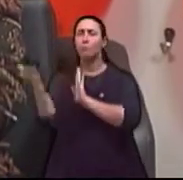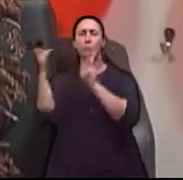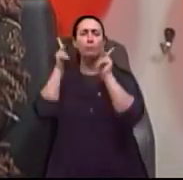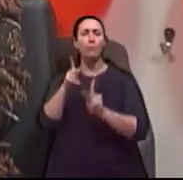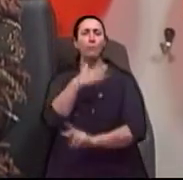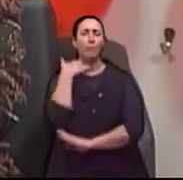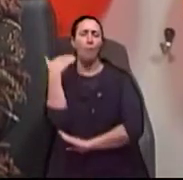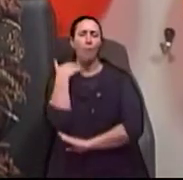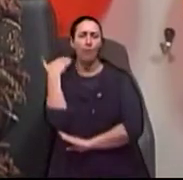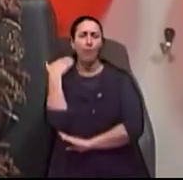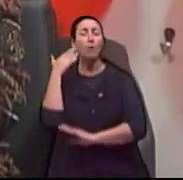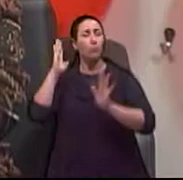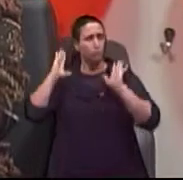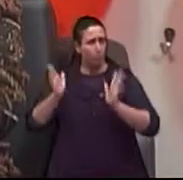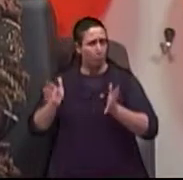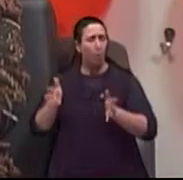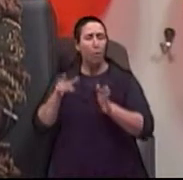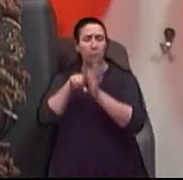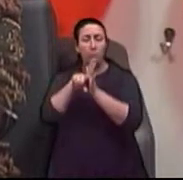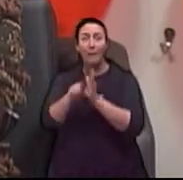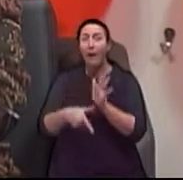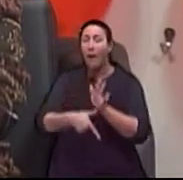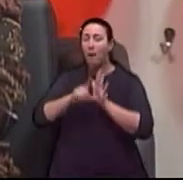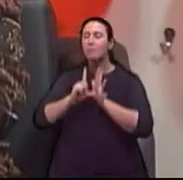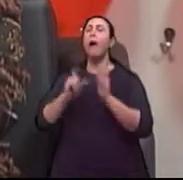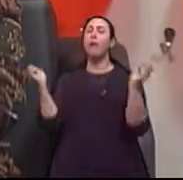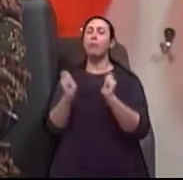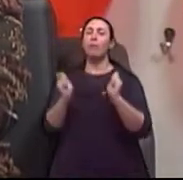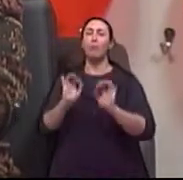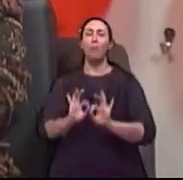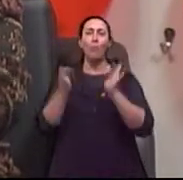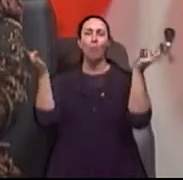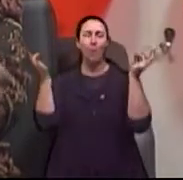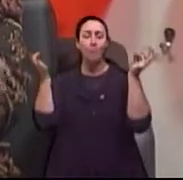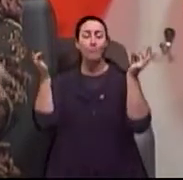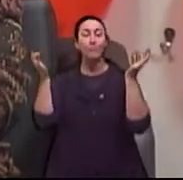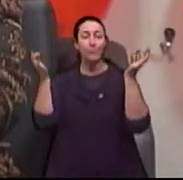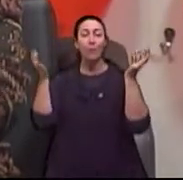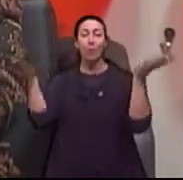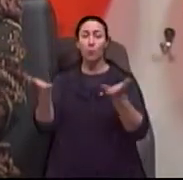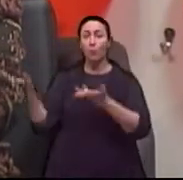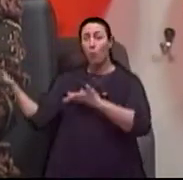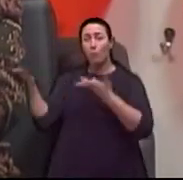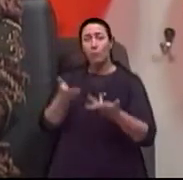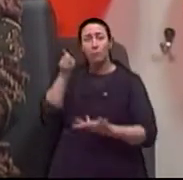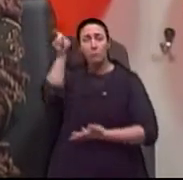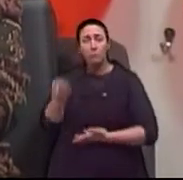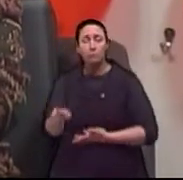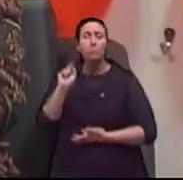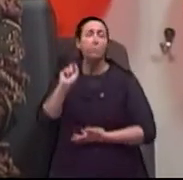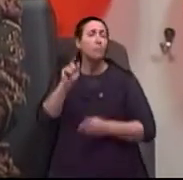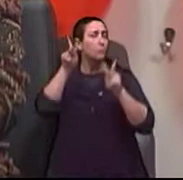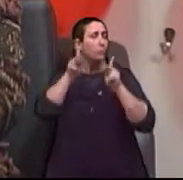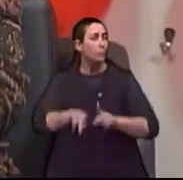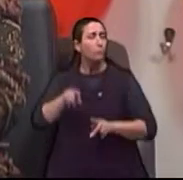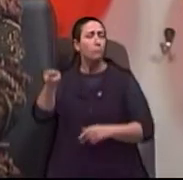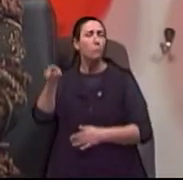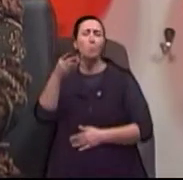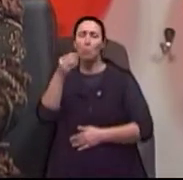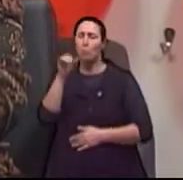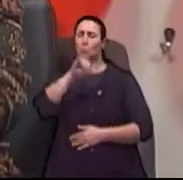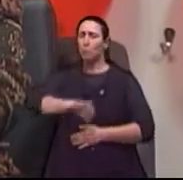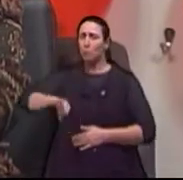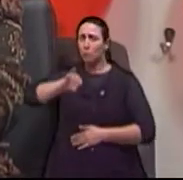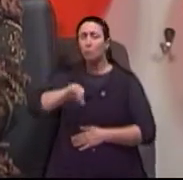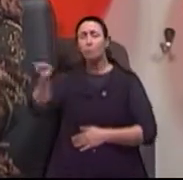80% descobertos precocemente tem cura o nosso convidado para falar sobre este assunto tão importante para nós